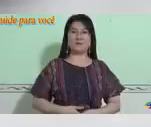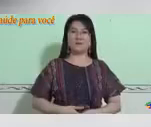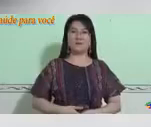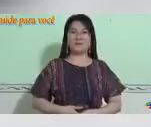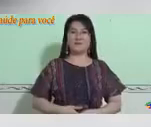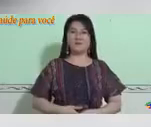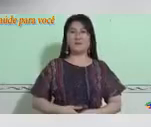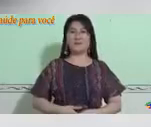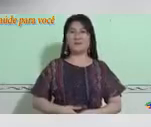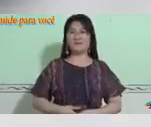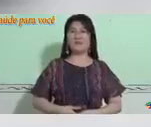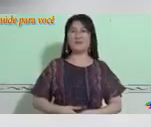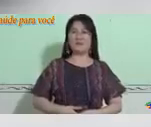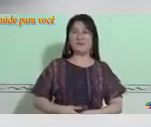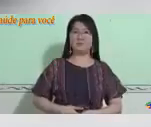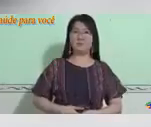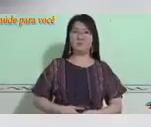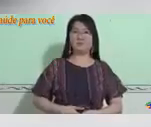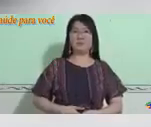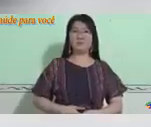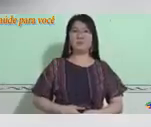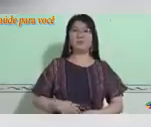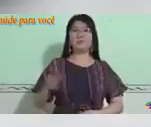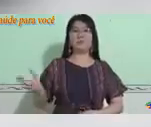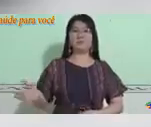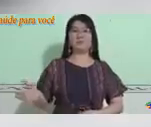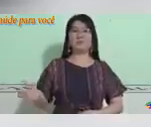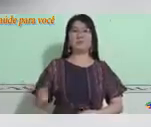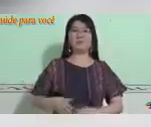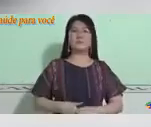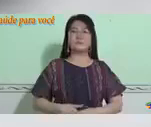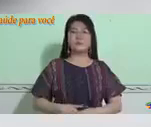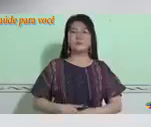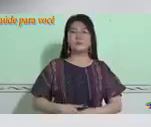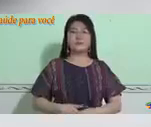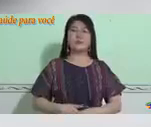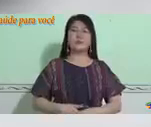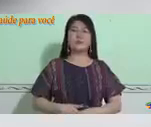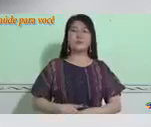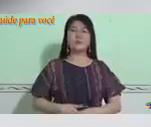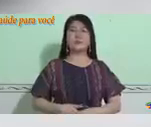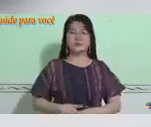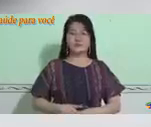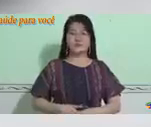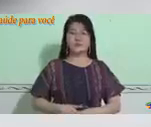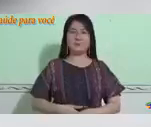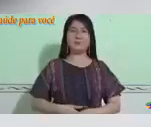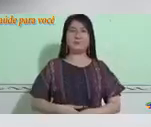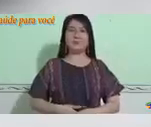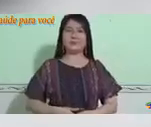da fecundação de dois espermatozoides em um mesmo óvulo, vírgula, fazendo com que o feto tenha apenas células do